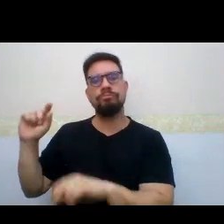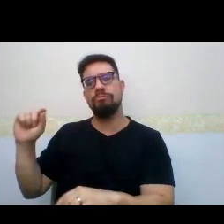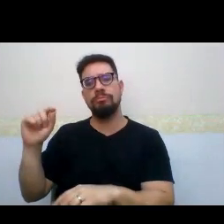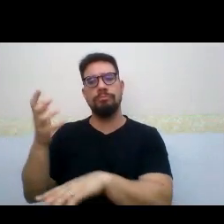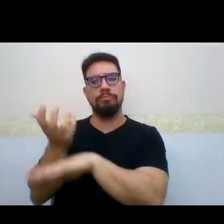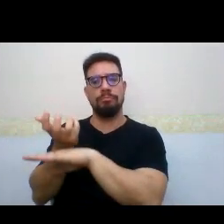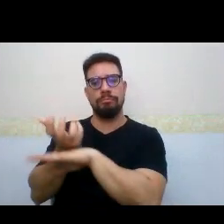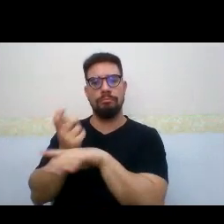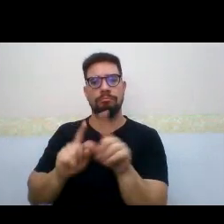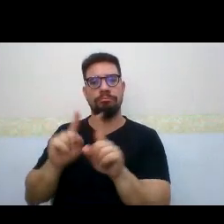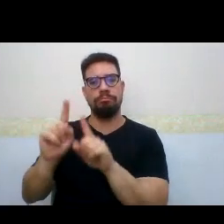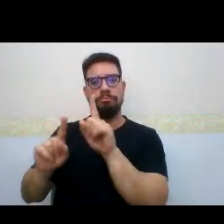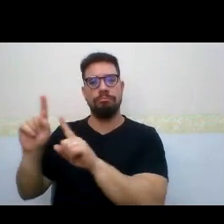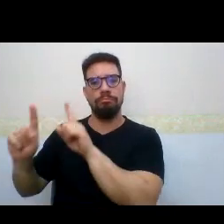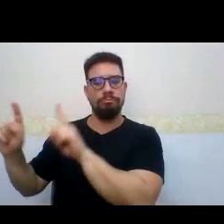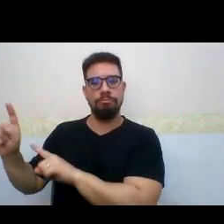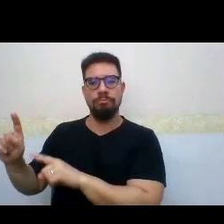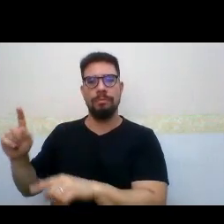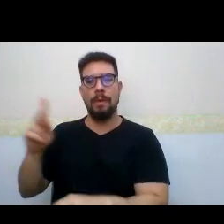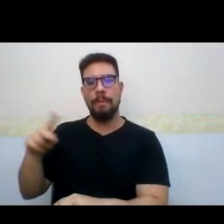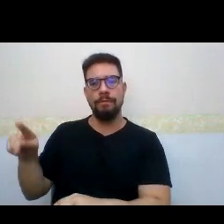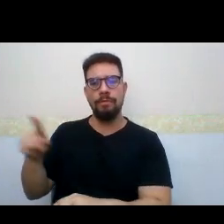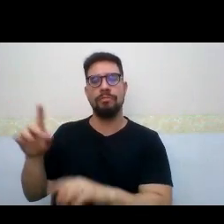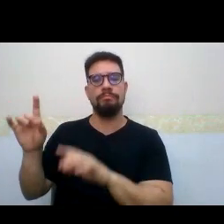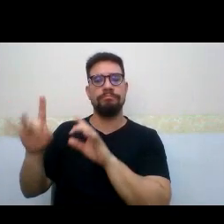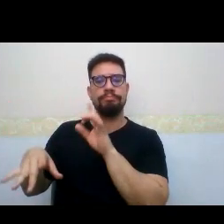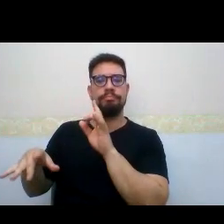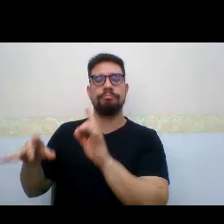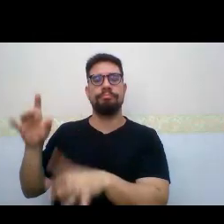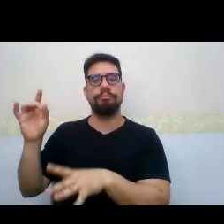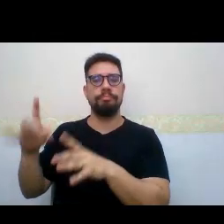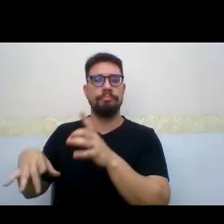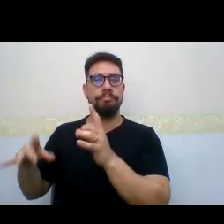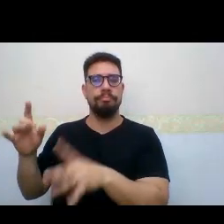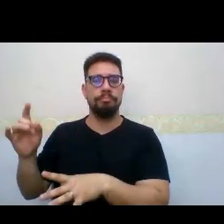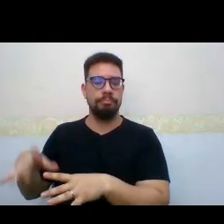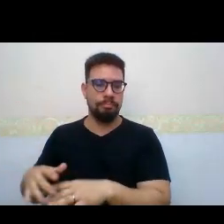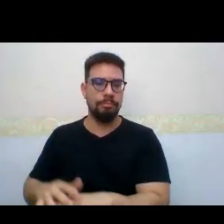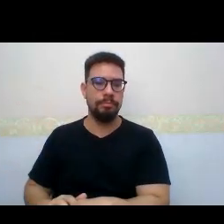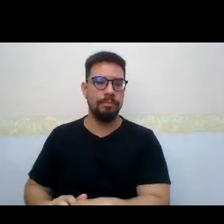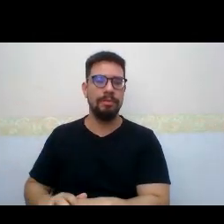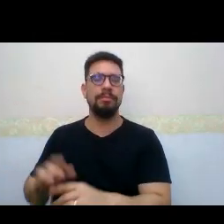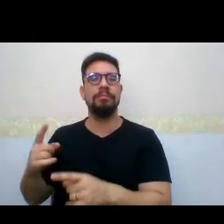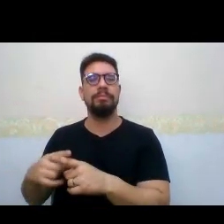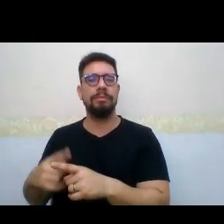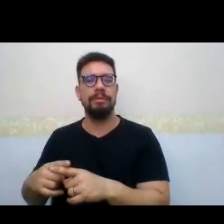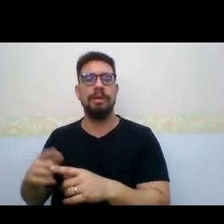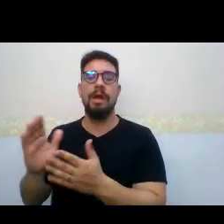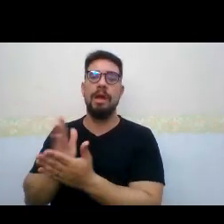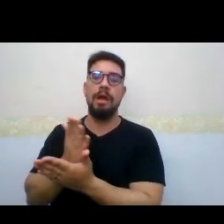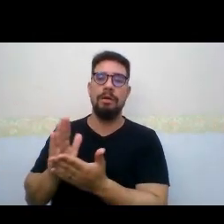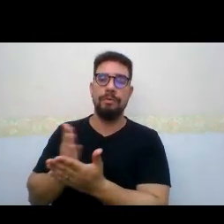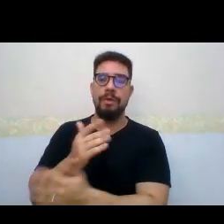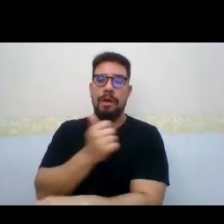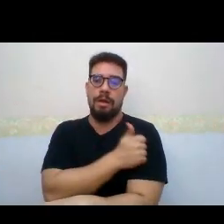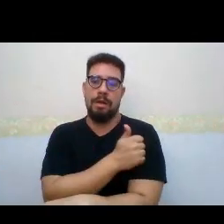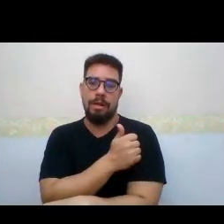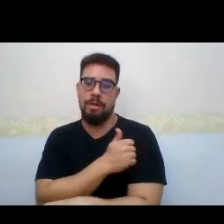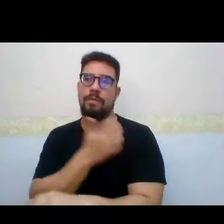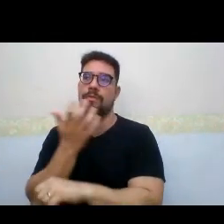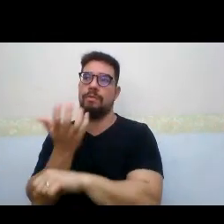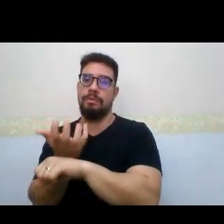de estatística quando conseguiam passar de ano, felizes e dizendo: nunca mais quero ver estatística na